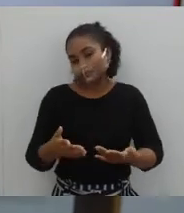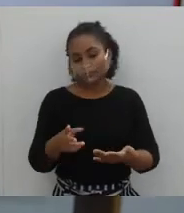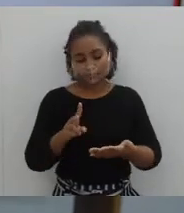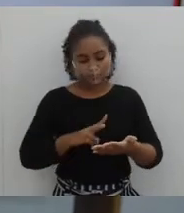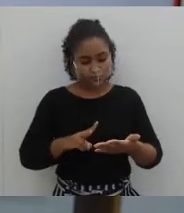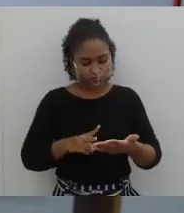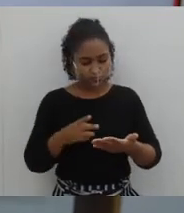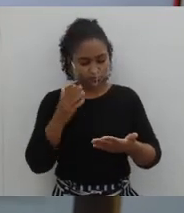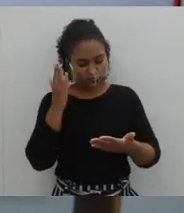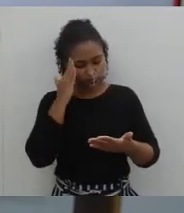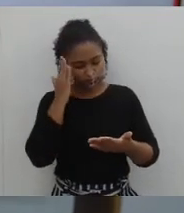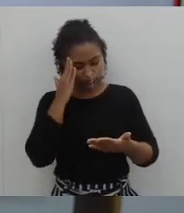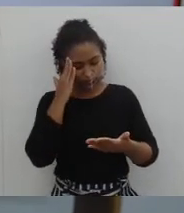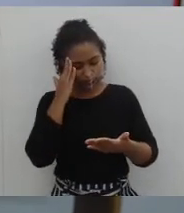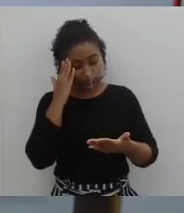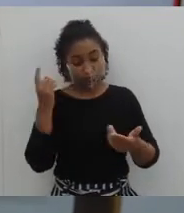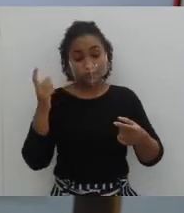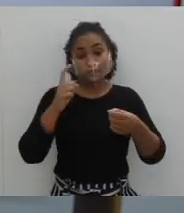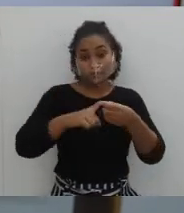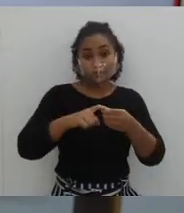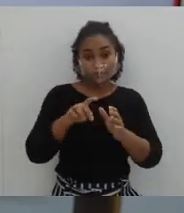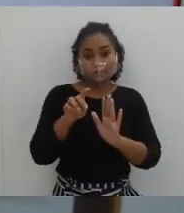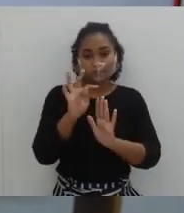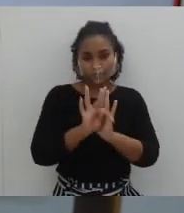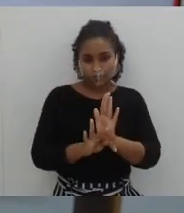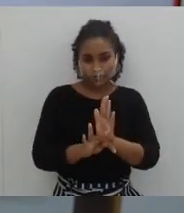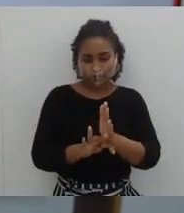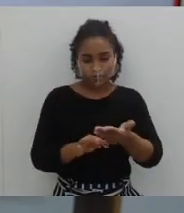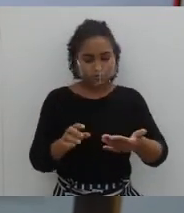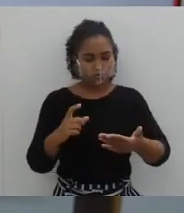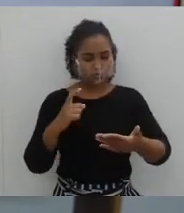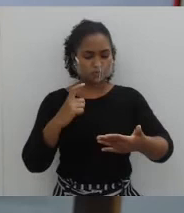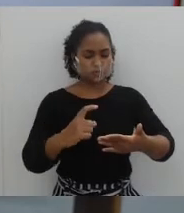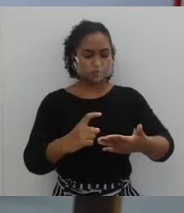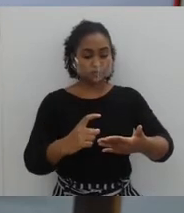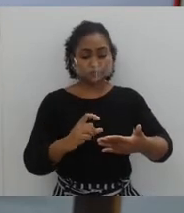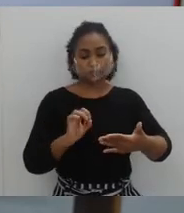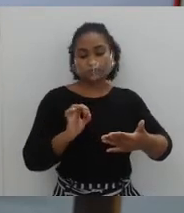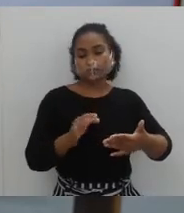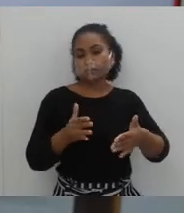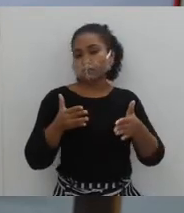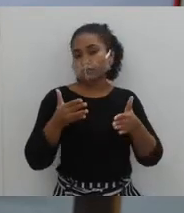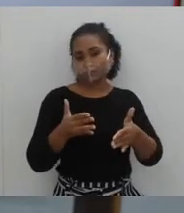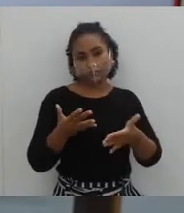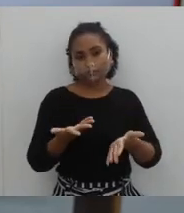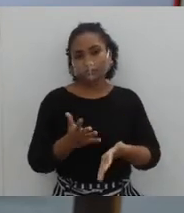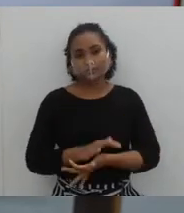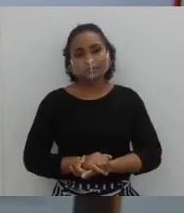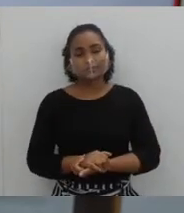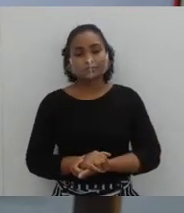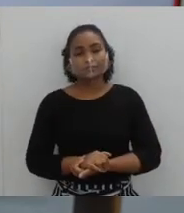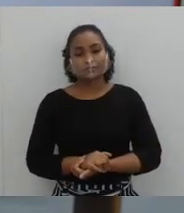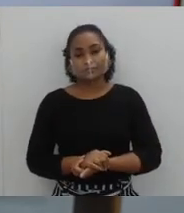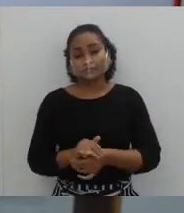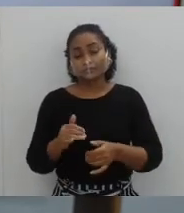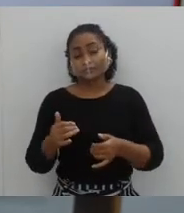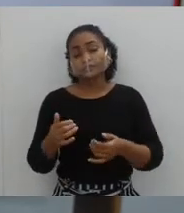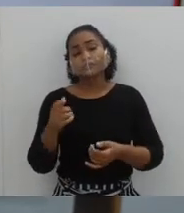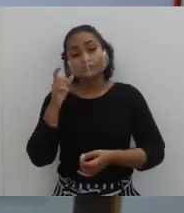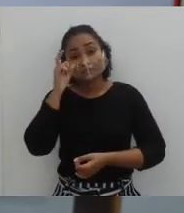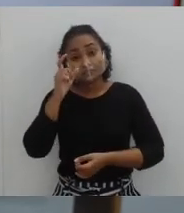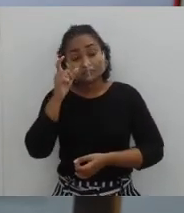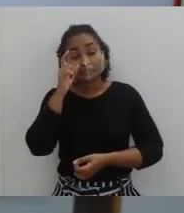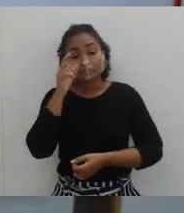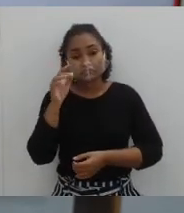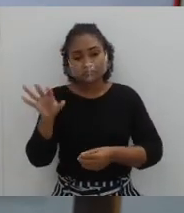alternativa e analisa a alternativa, aí vai para o texto. Então, você escaneia buscando aquela informação, tá? O interessante é que